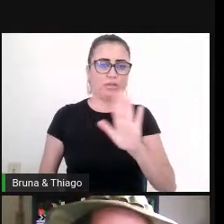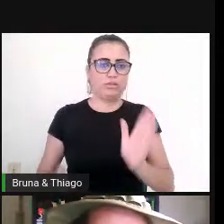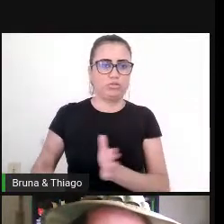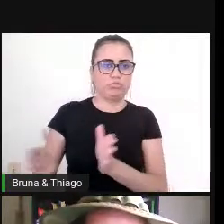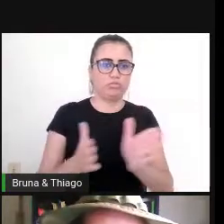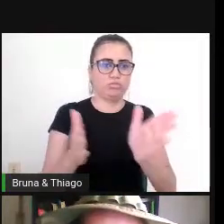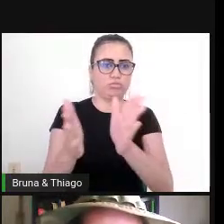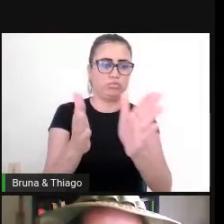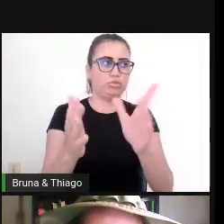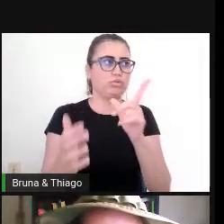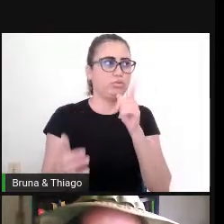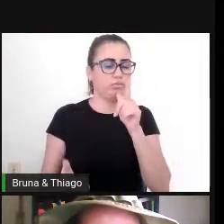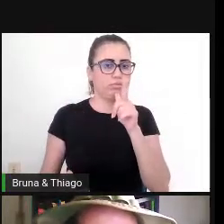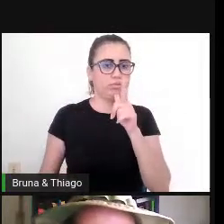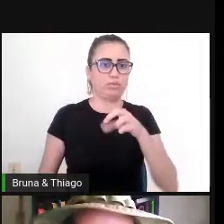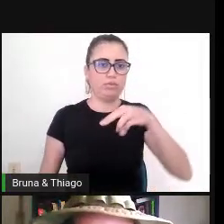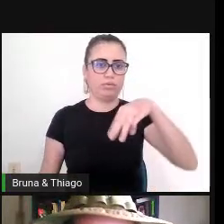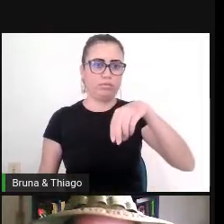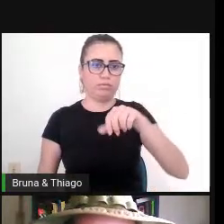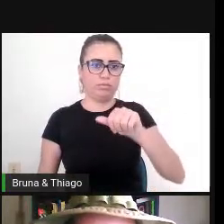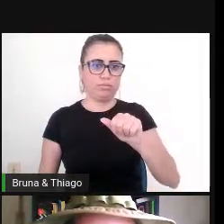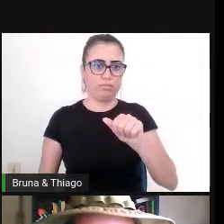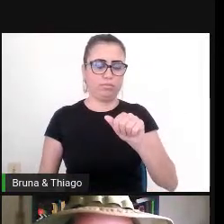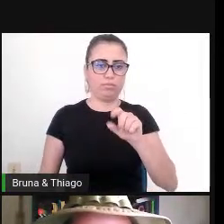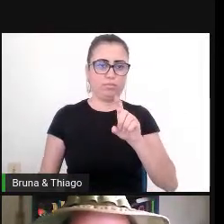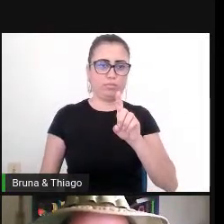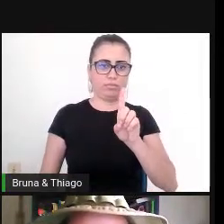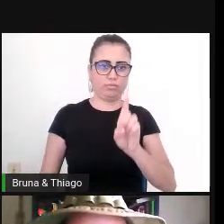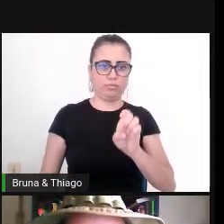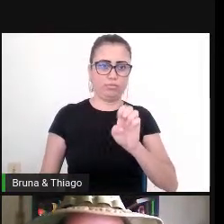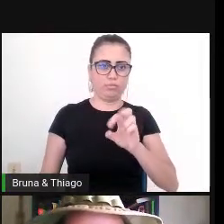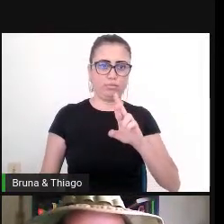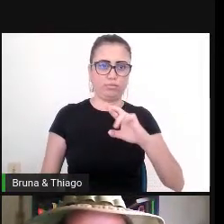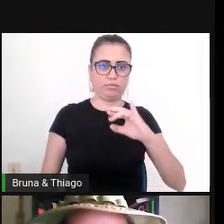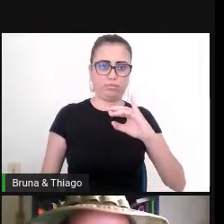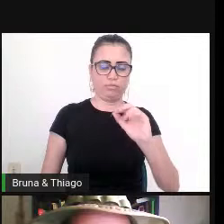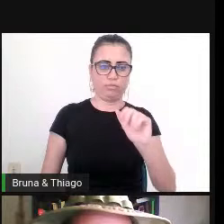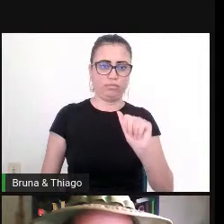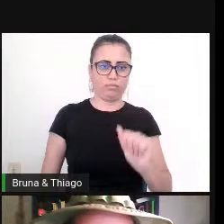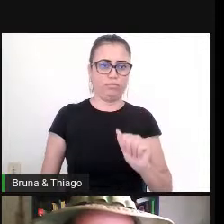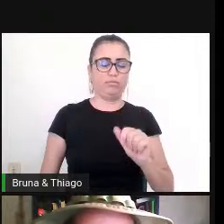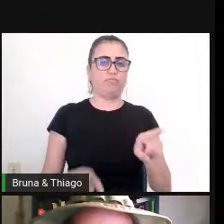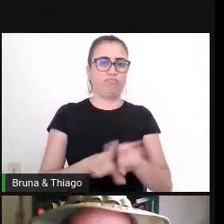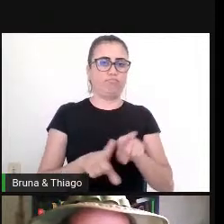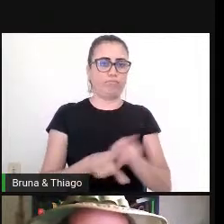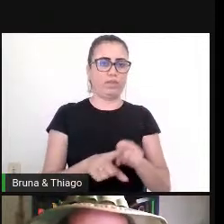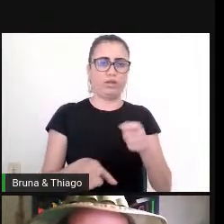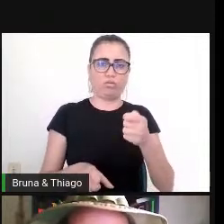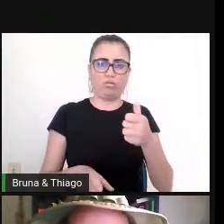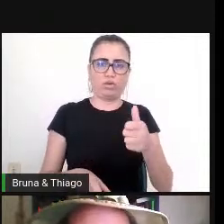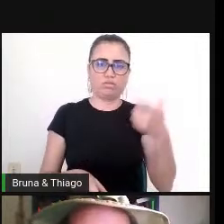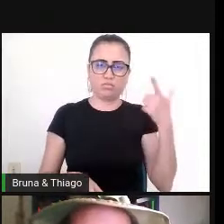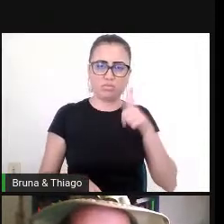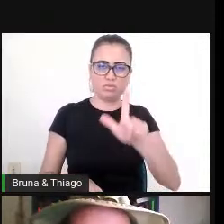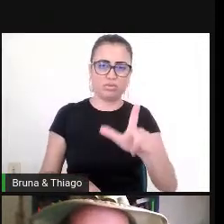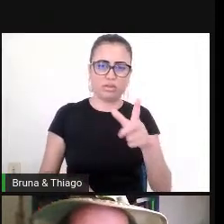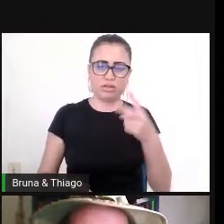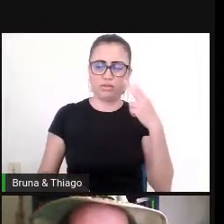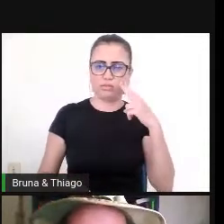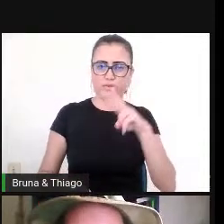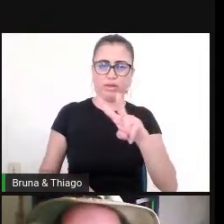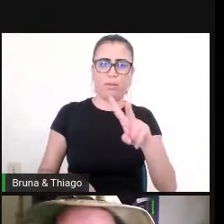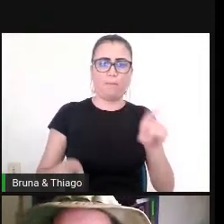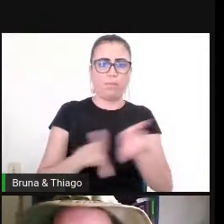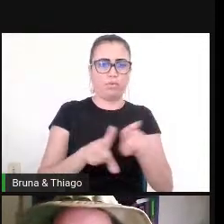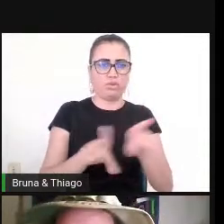a Madeira Mamoré, aqui no cantinho, né? Quase não dá para ver a Madeira Mamoré. Aqui foi uma época de muita fumaça aqui em